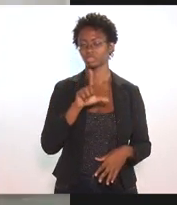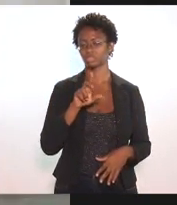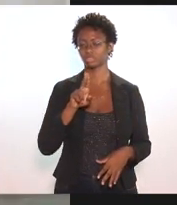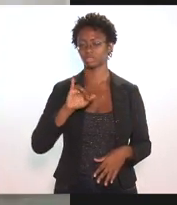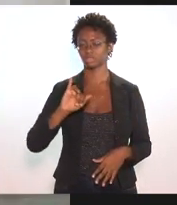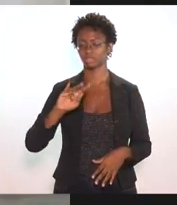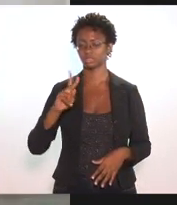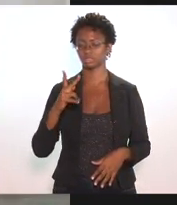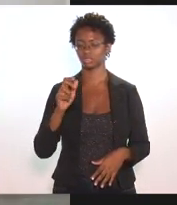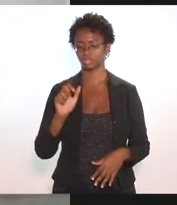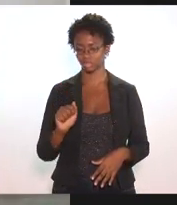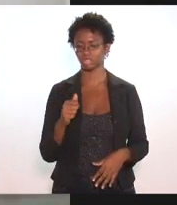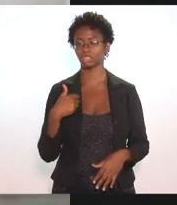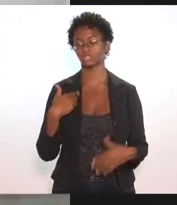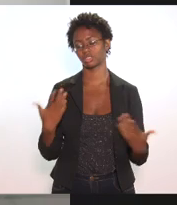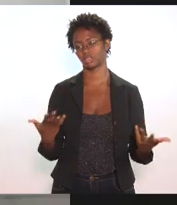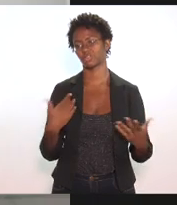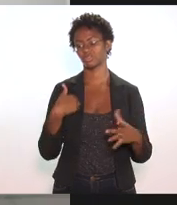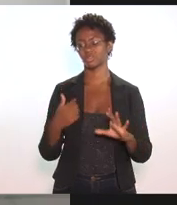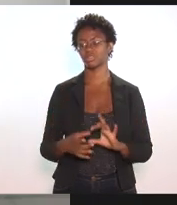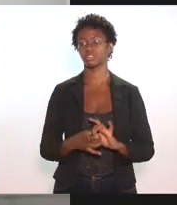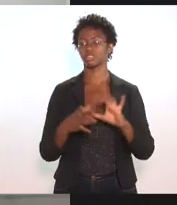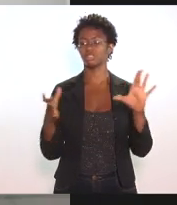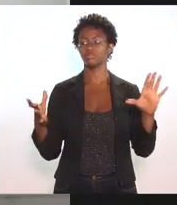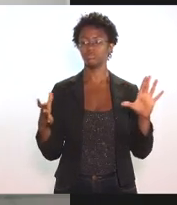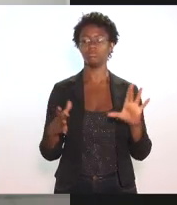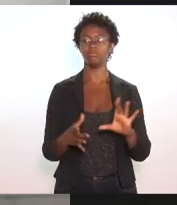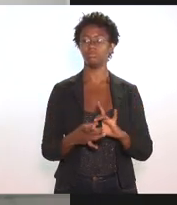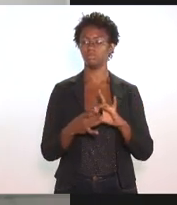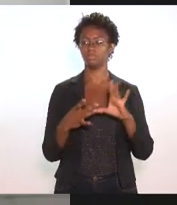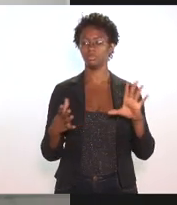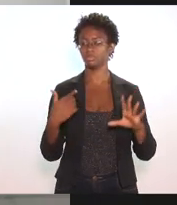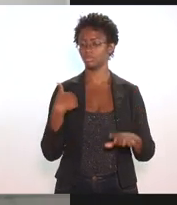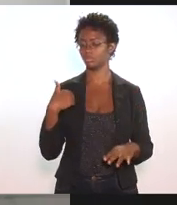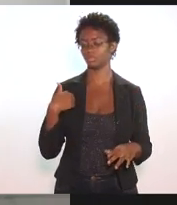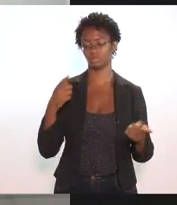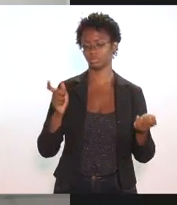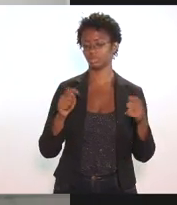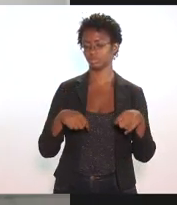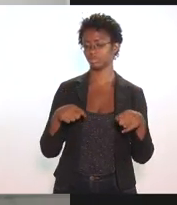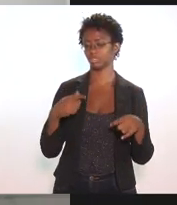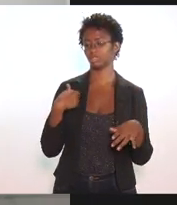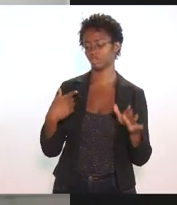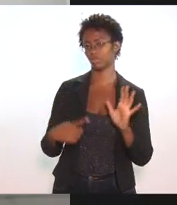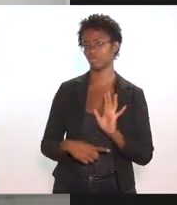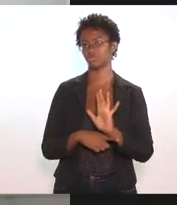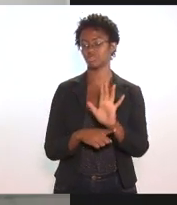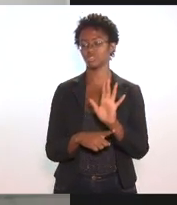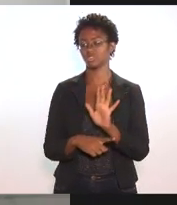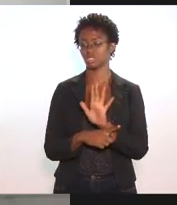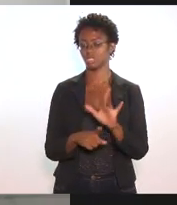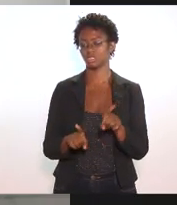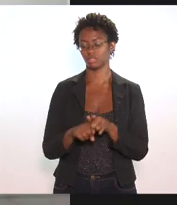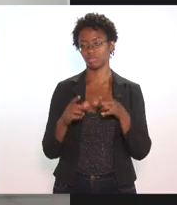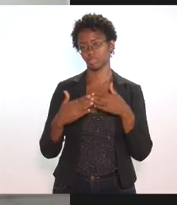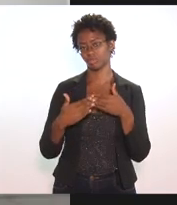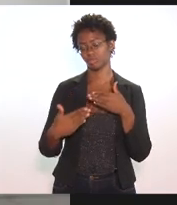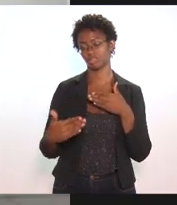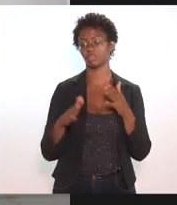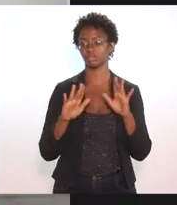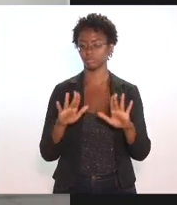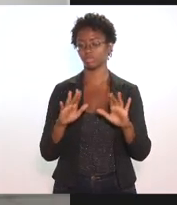me deixo aqui disponibilizado a possibilidade de auxiliar também nesse processo,